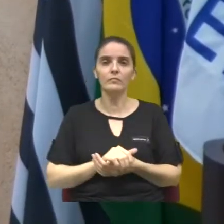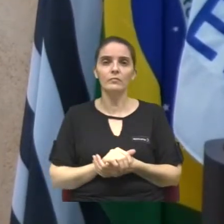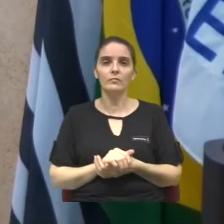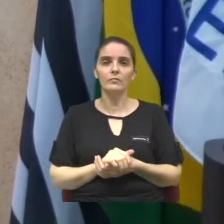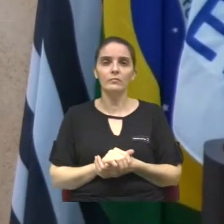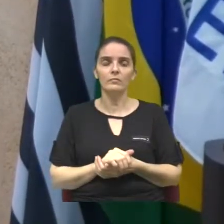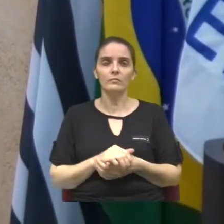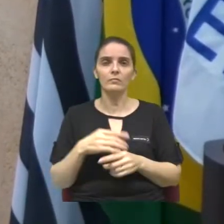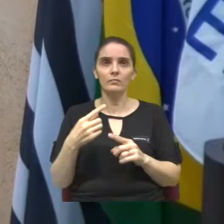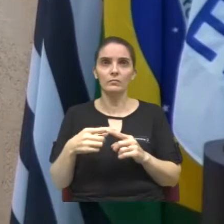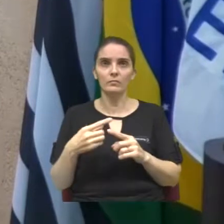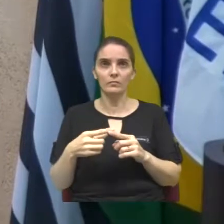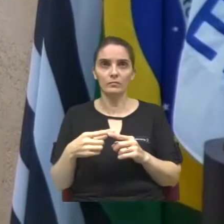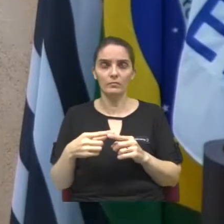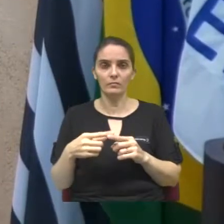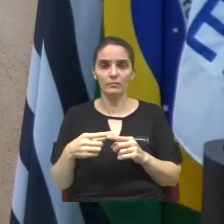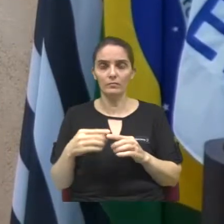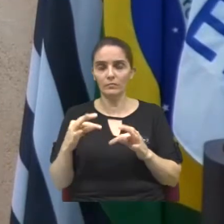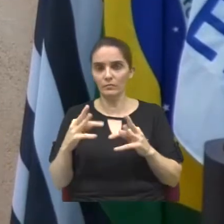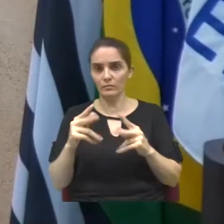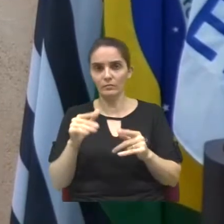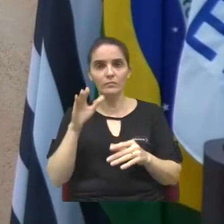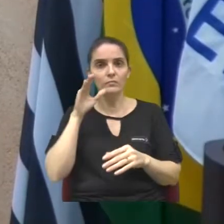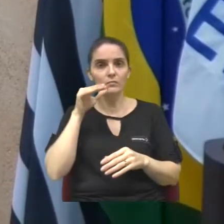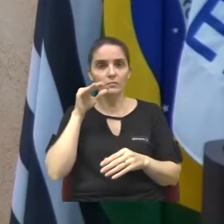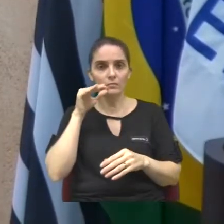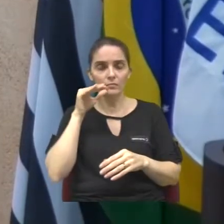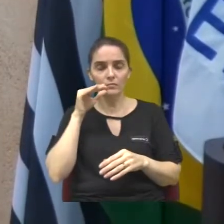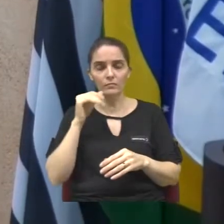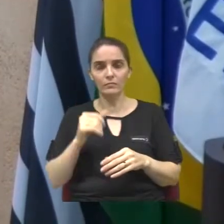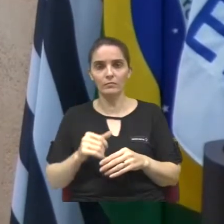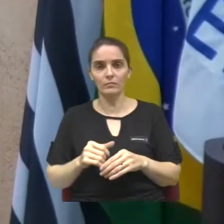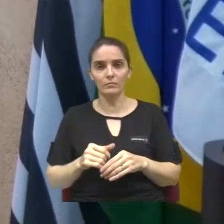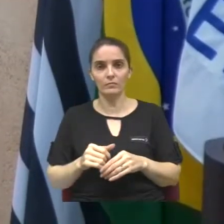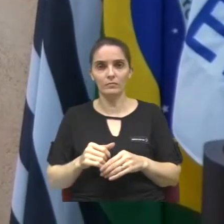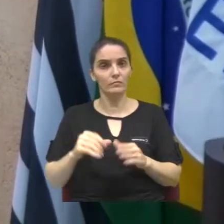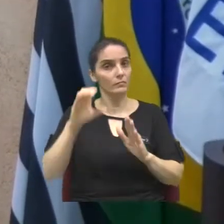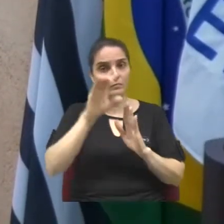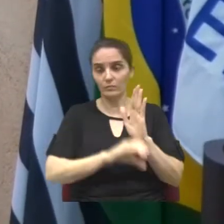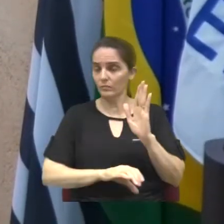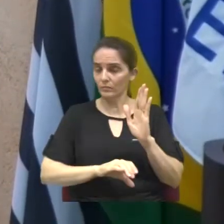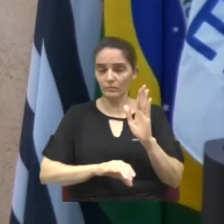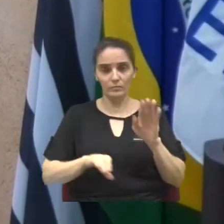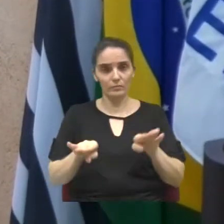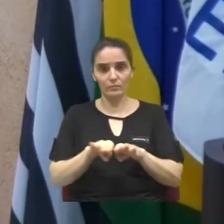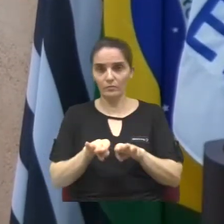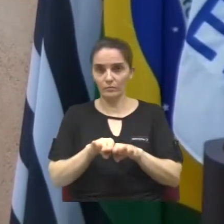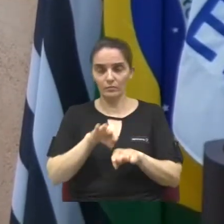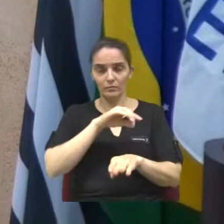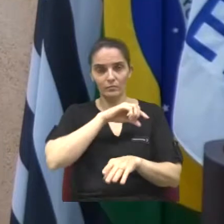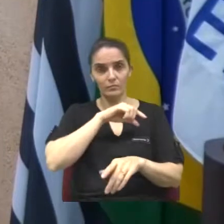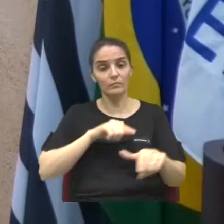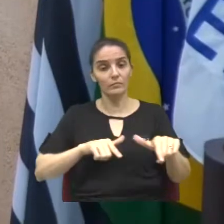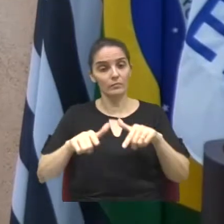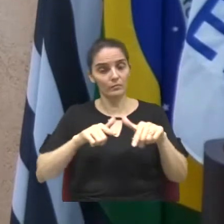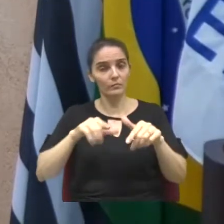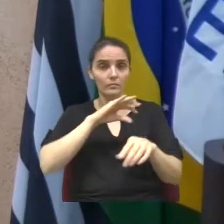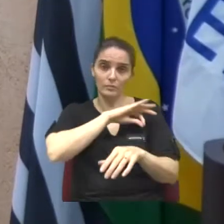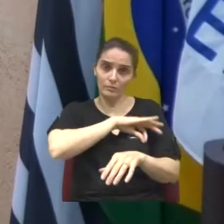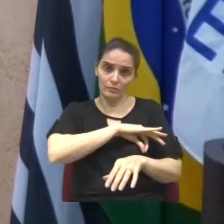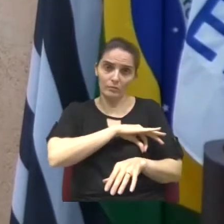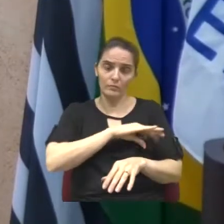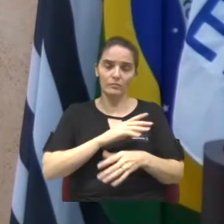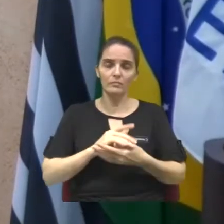no que consta aos funcionários comissionados e também às funções gratificadas. Então, aqui